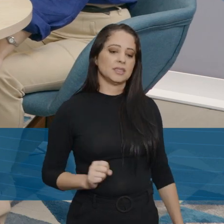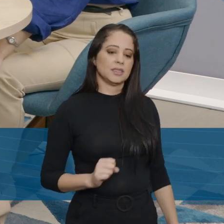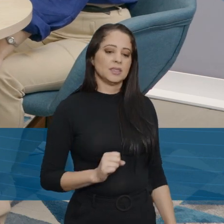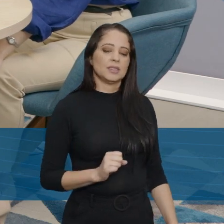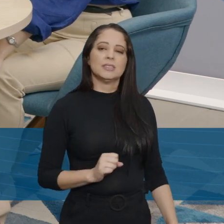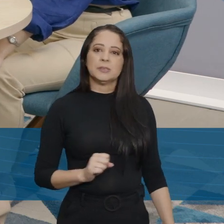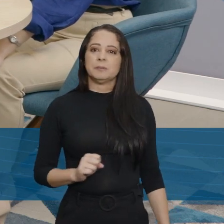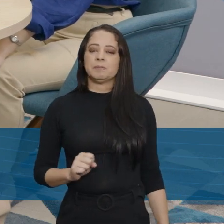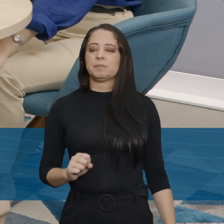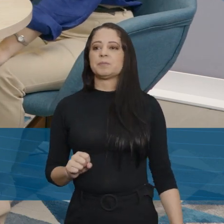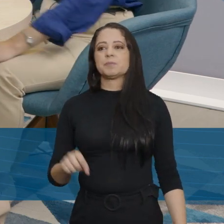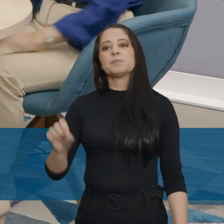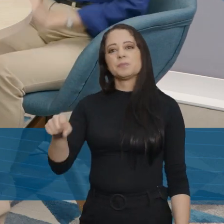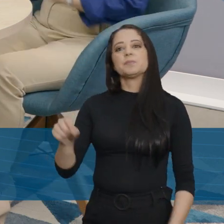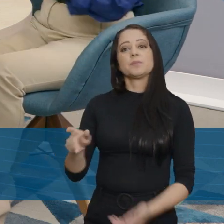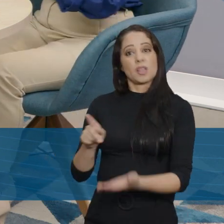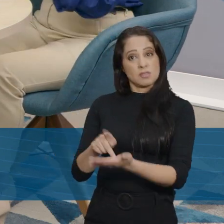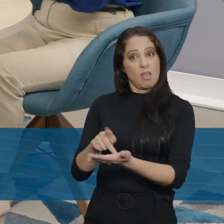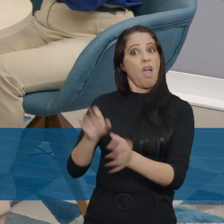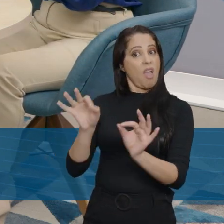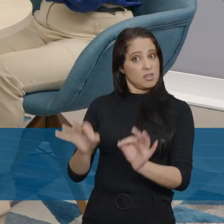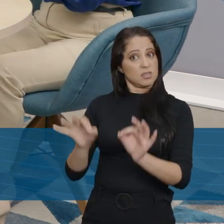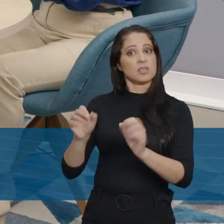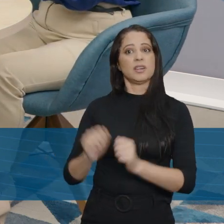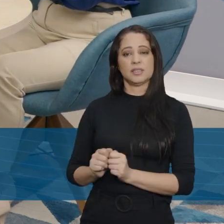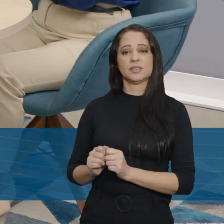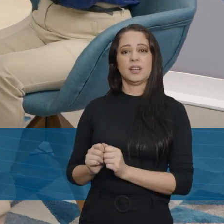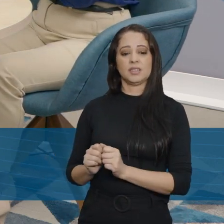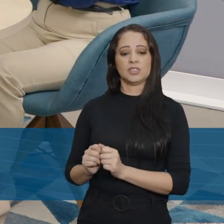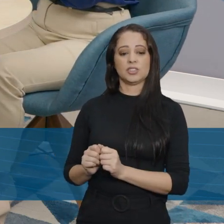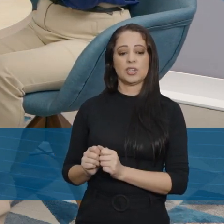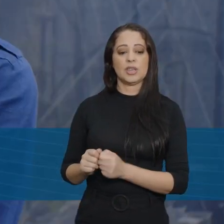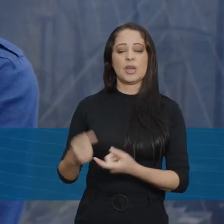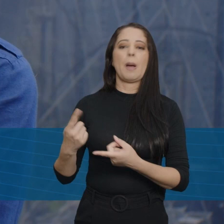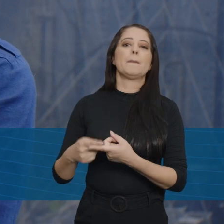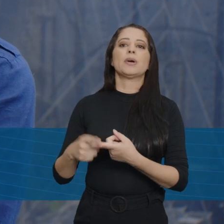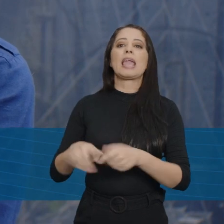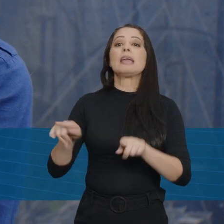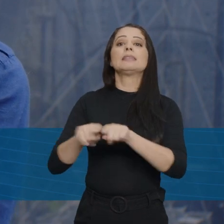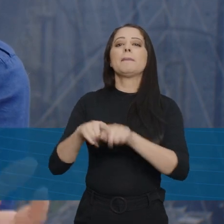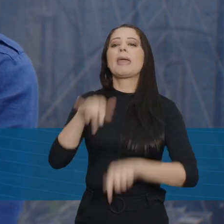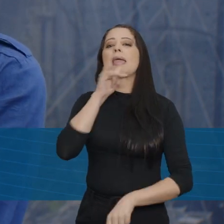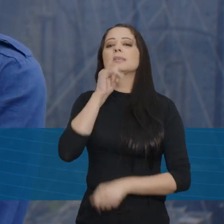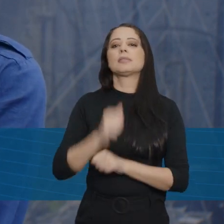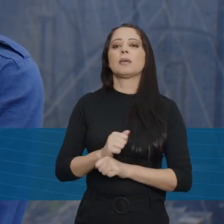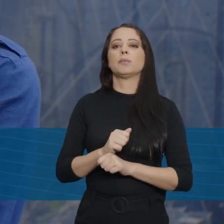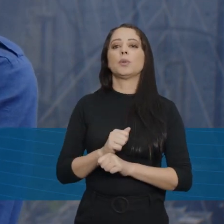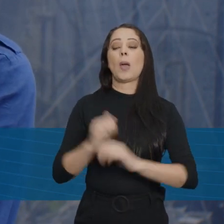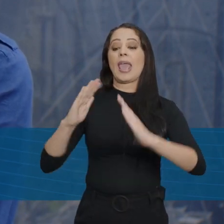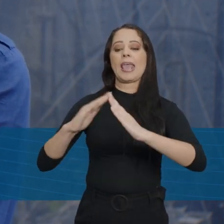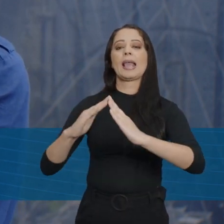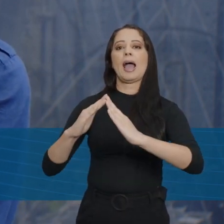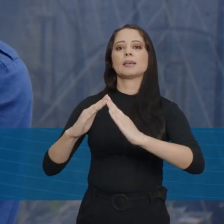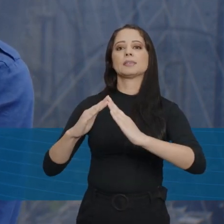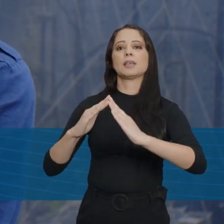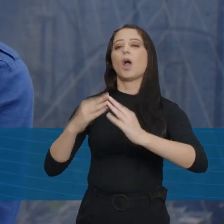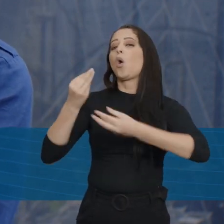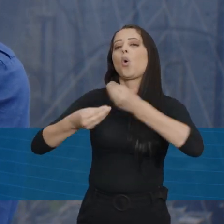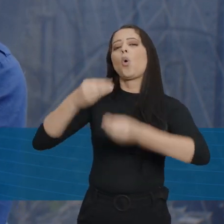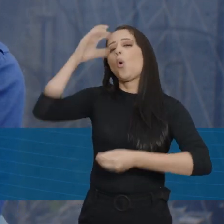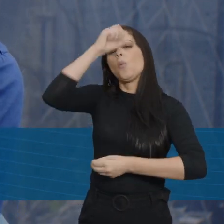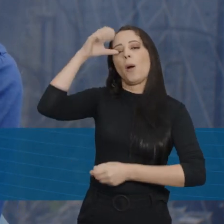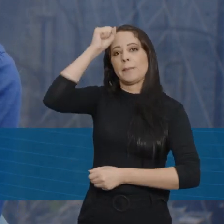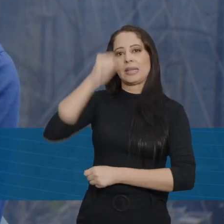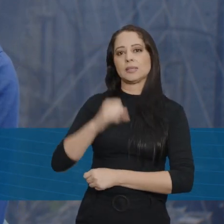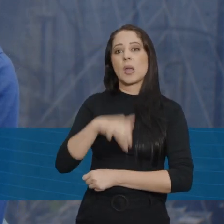também, né? Sim, com certeza, porque isso vai refletindo, muitas vezes, o que a própria pessoa está aprendendo em casa. Então, se ele vê